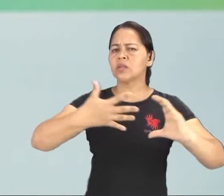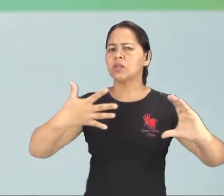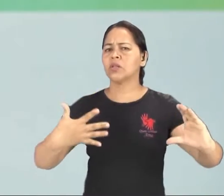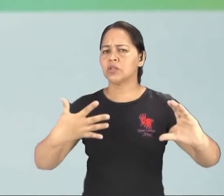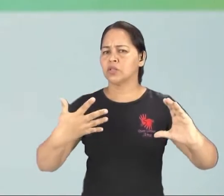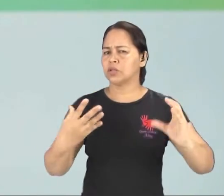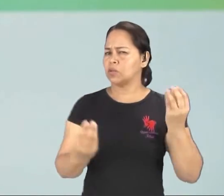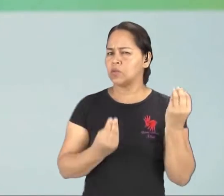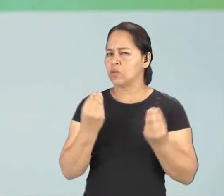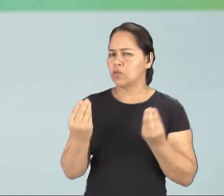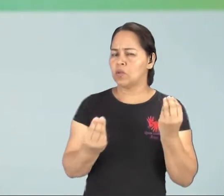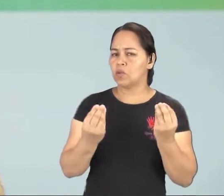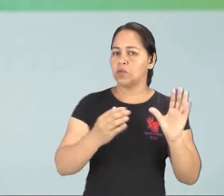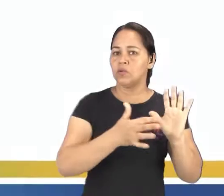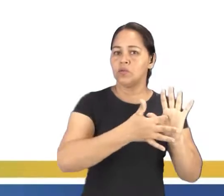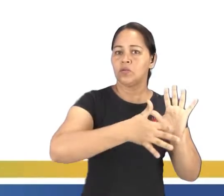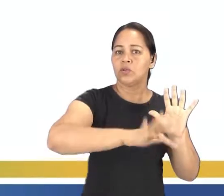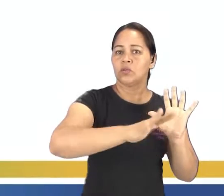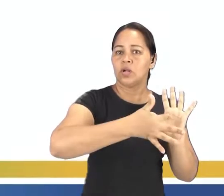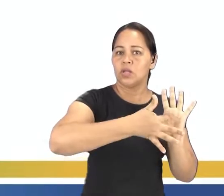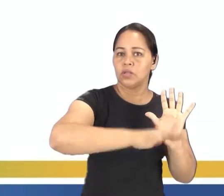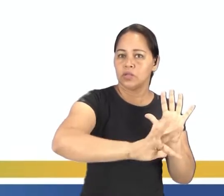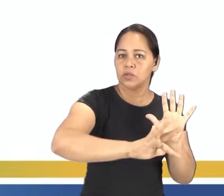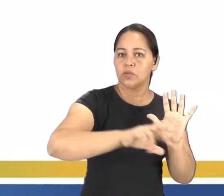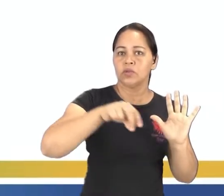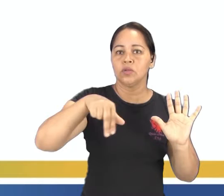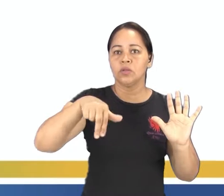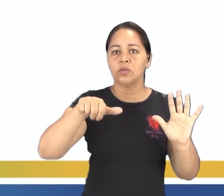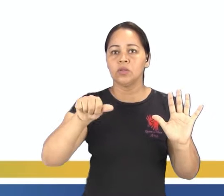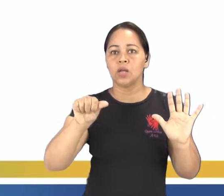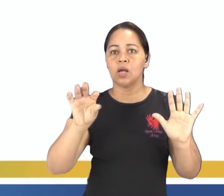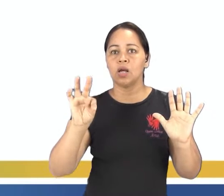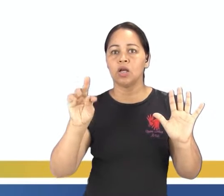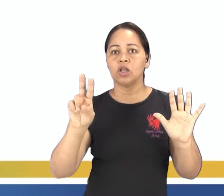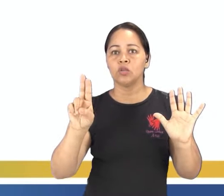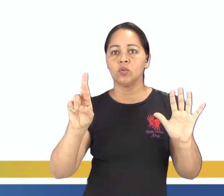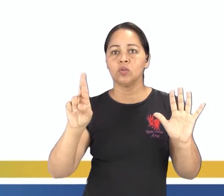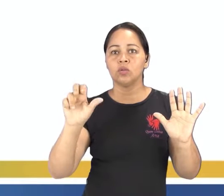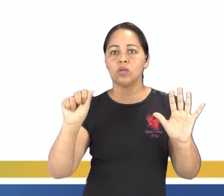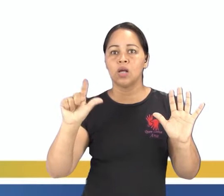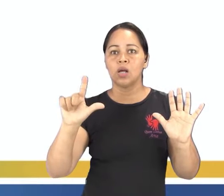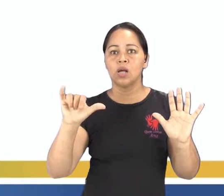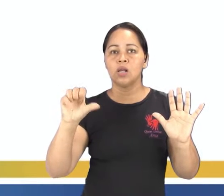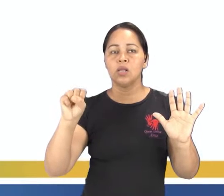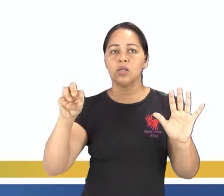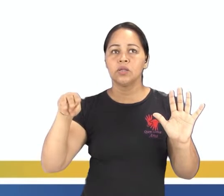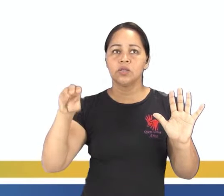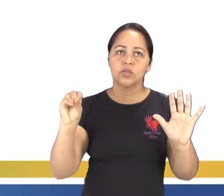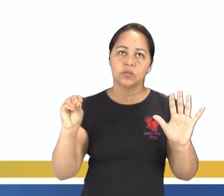Vou ressaltar aqui para vocês. Objetividade e materialismo era preso às coisas